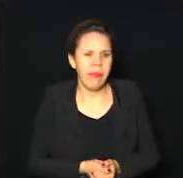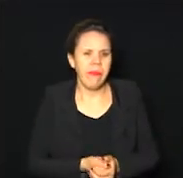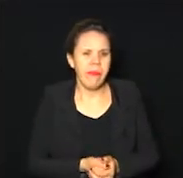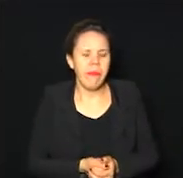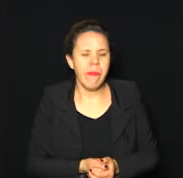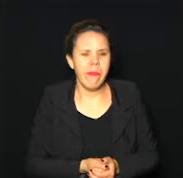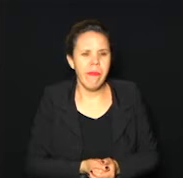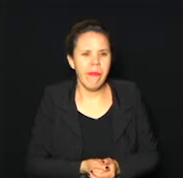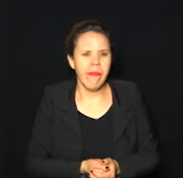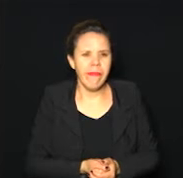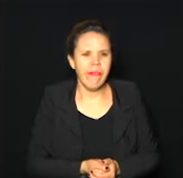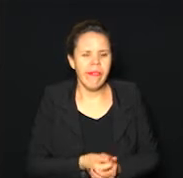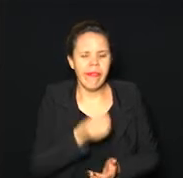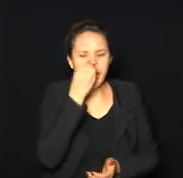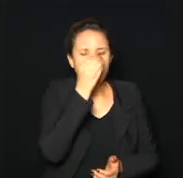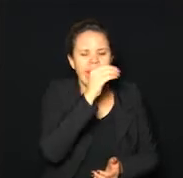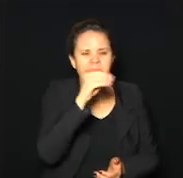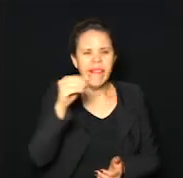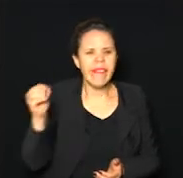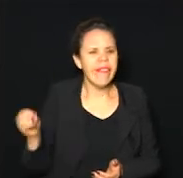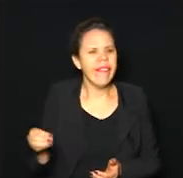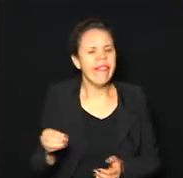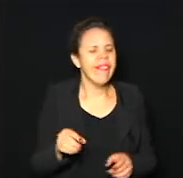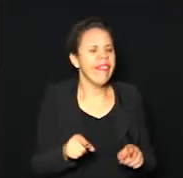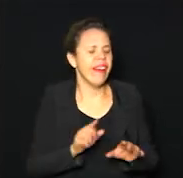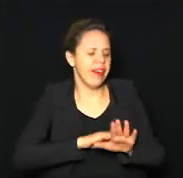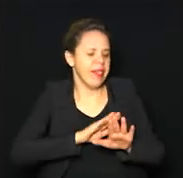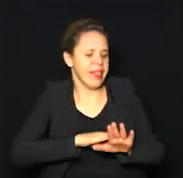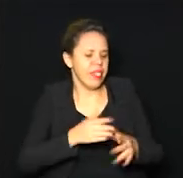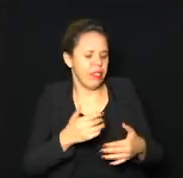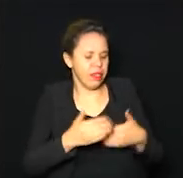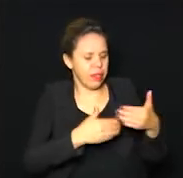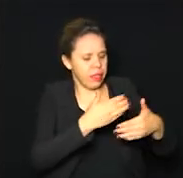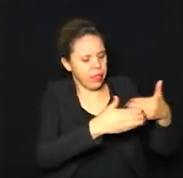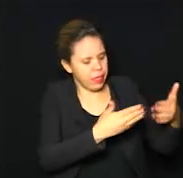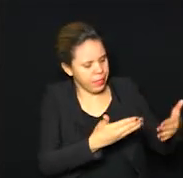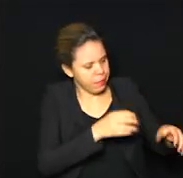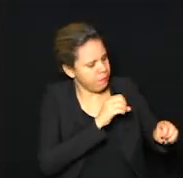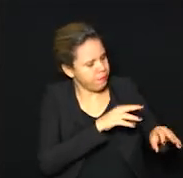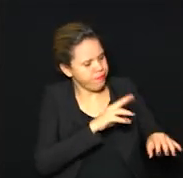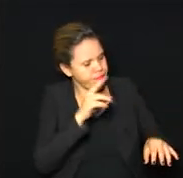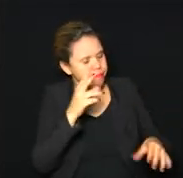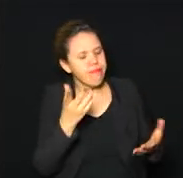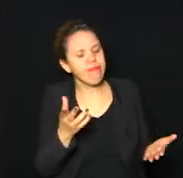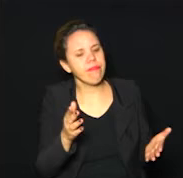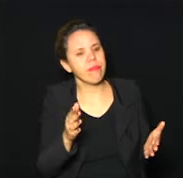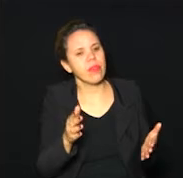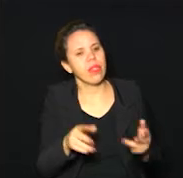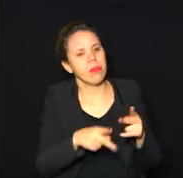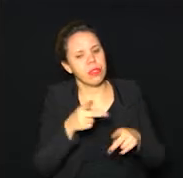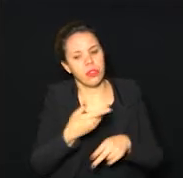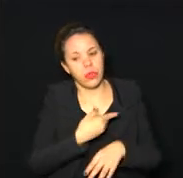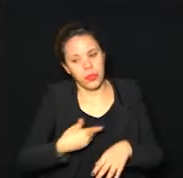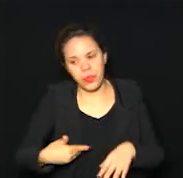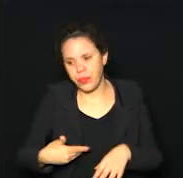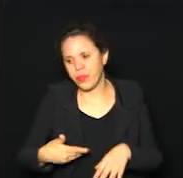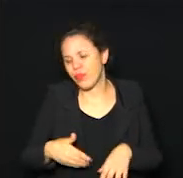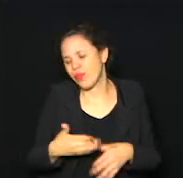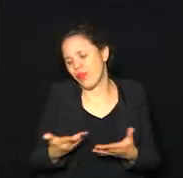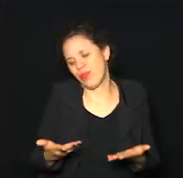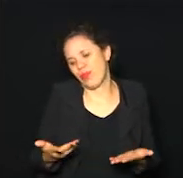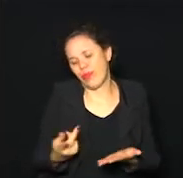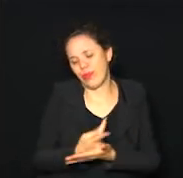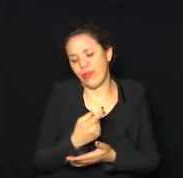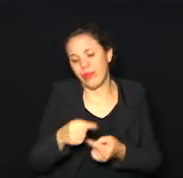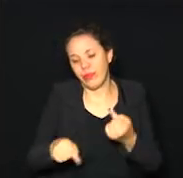Ou seja, um negacionismo, por um lado, um processo deseducativo pelos governos, por outro,